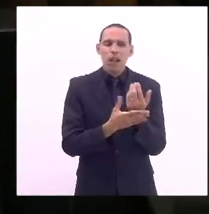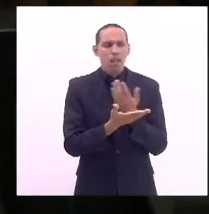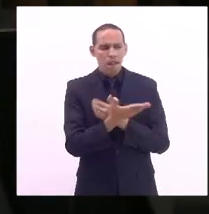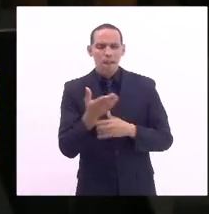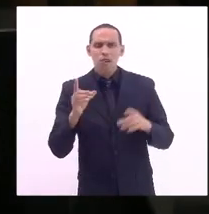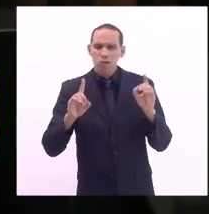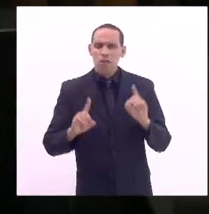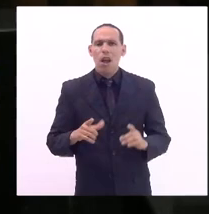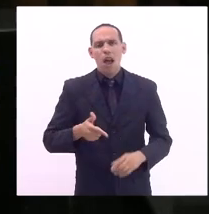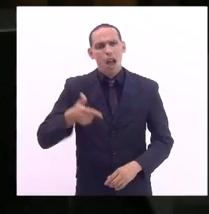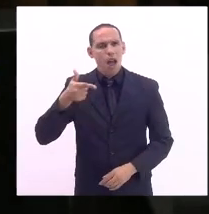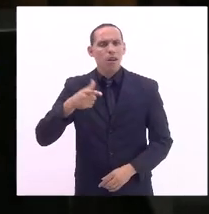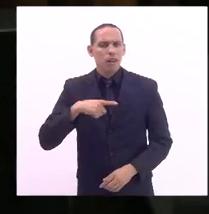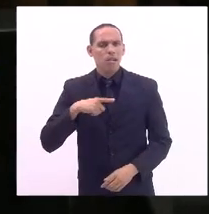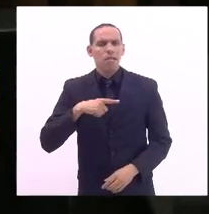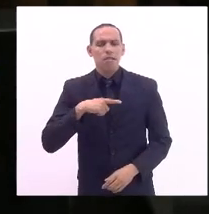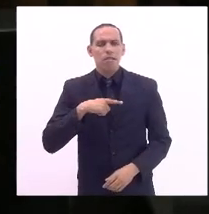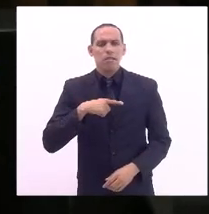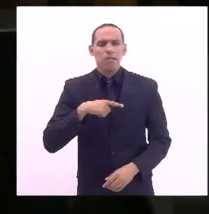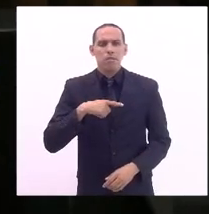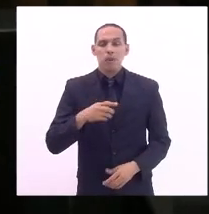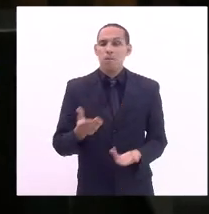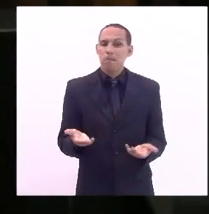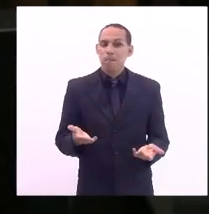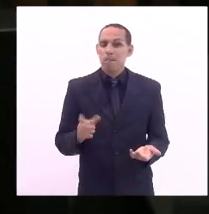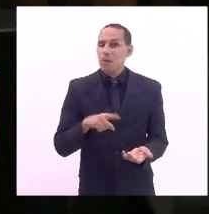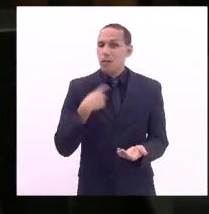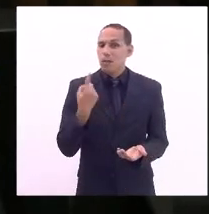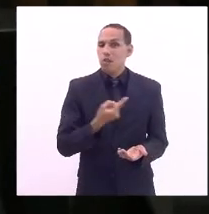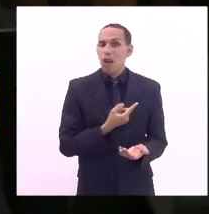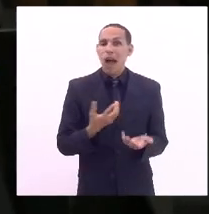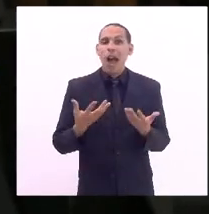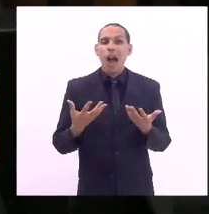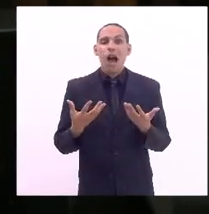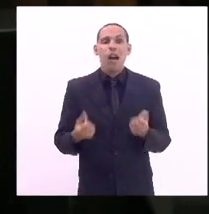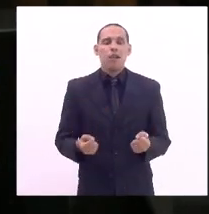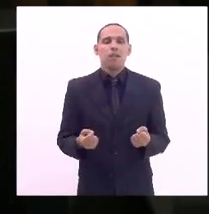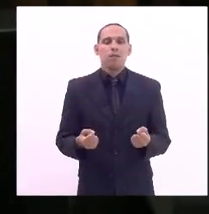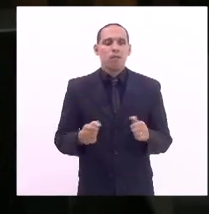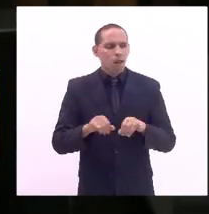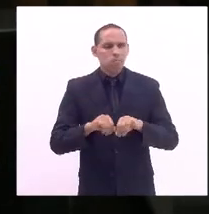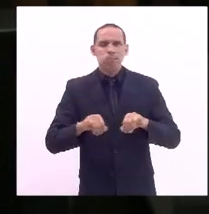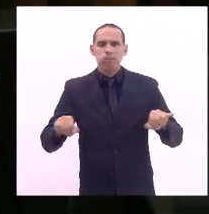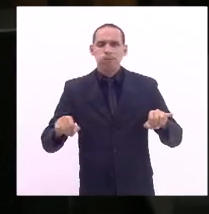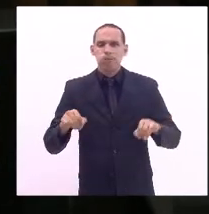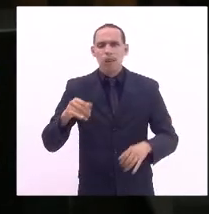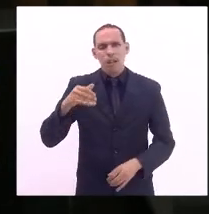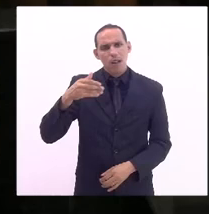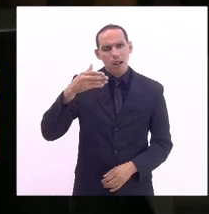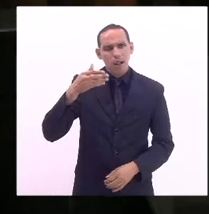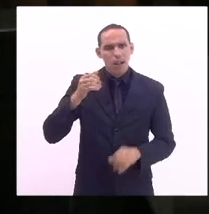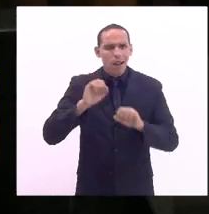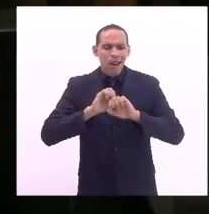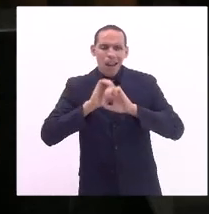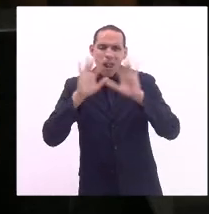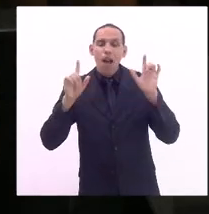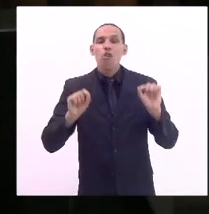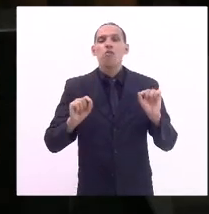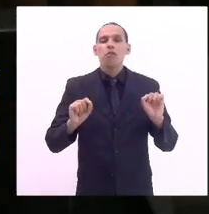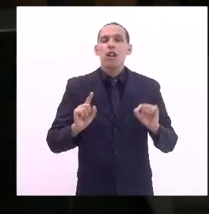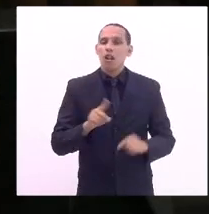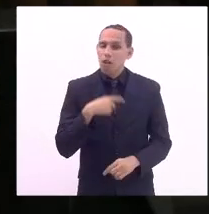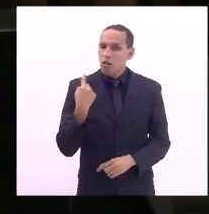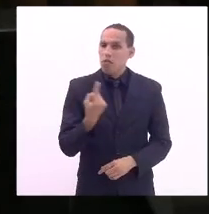armas? Então, queremos aqui assumir publicamente a nossa posição.